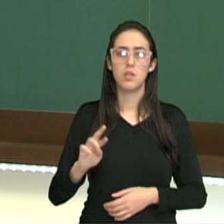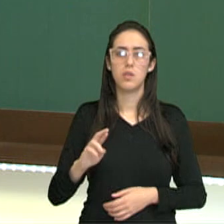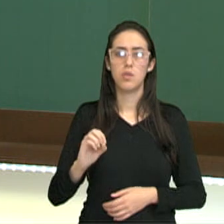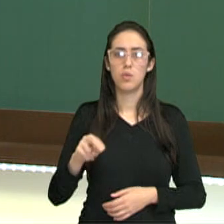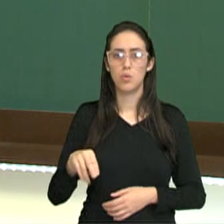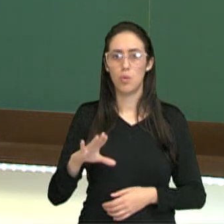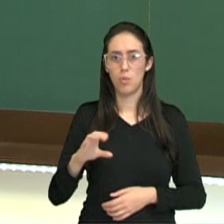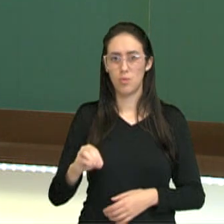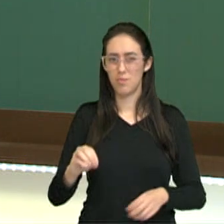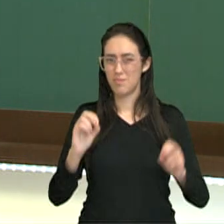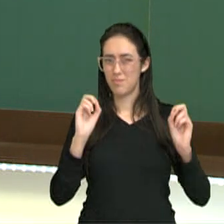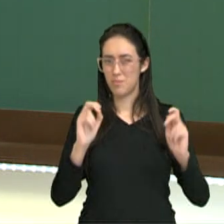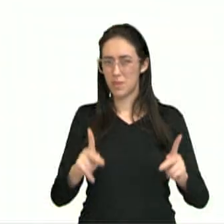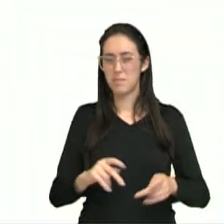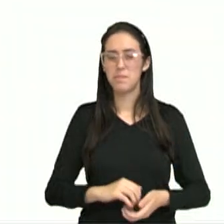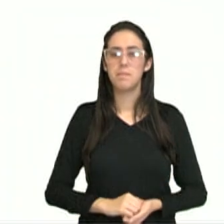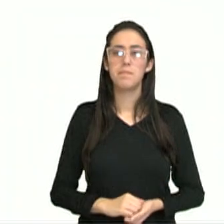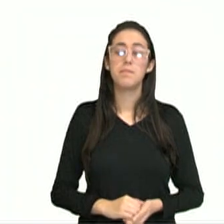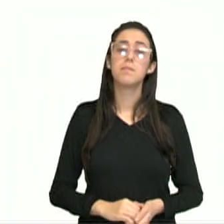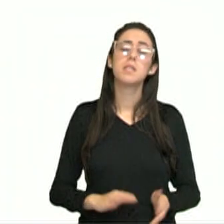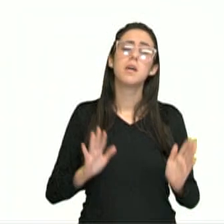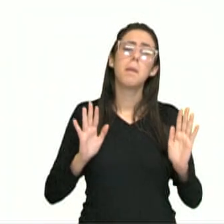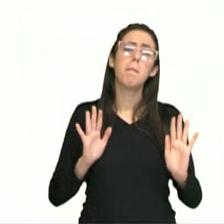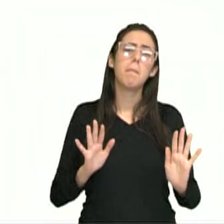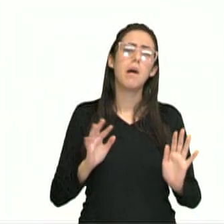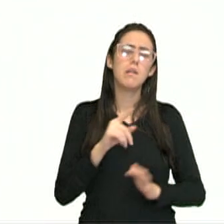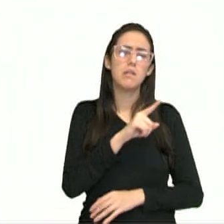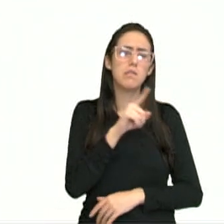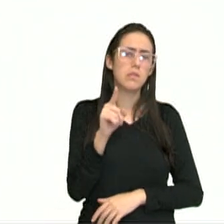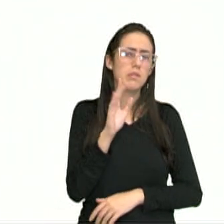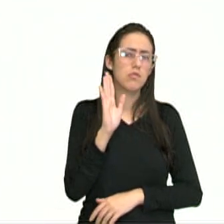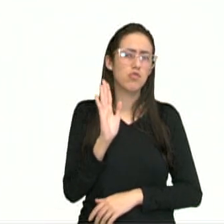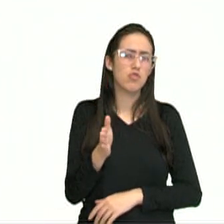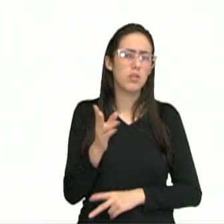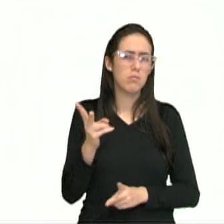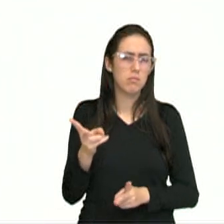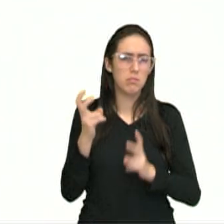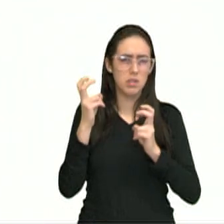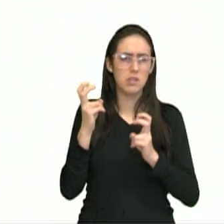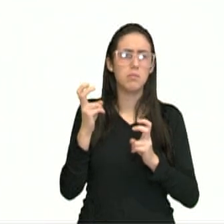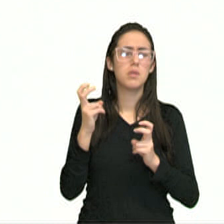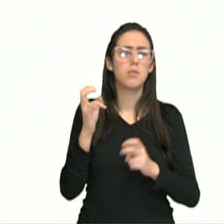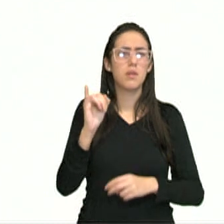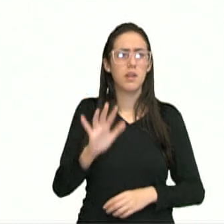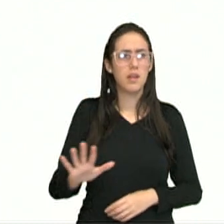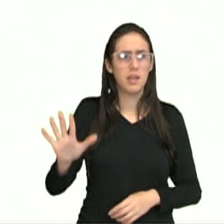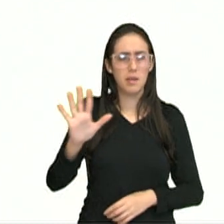cone. Joia? Mas vocês notaram que a figura que vai